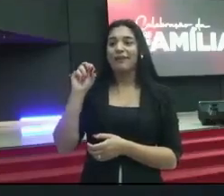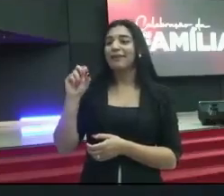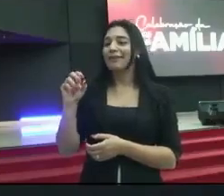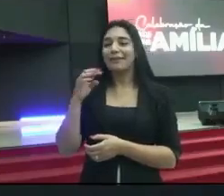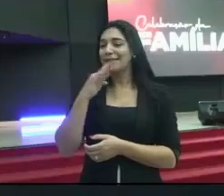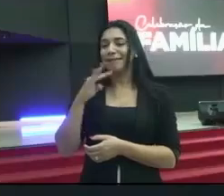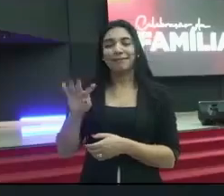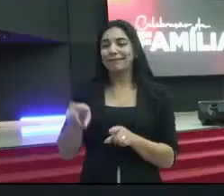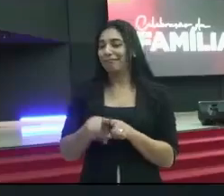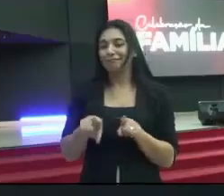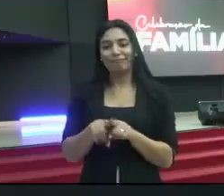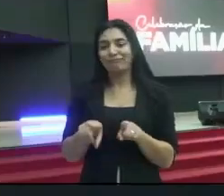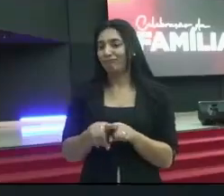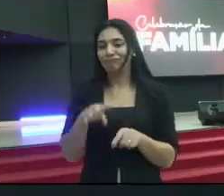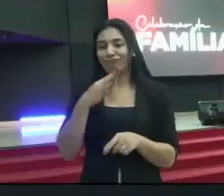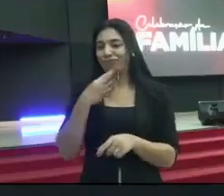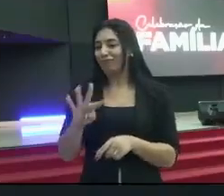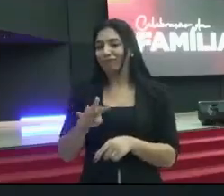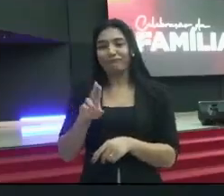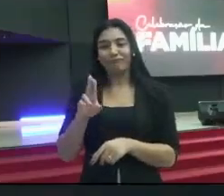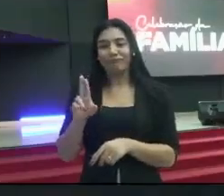Quantos trisavós?